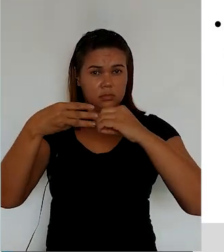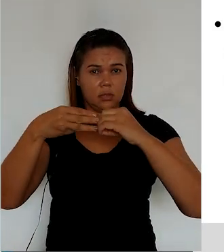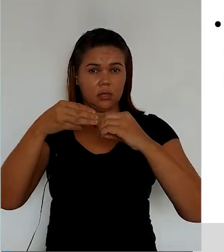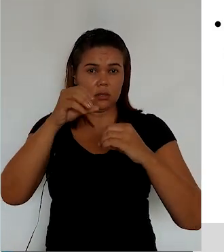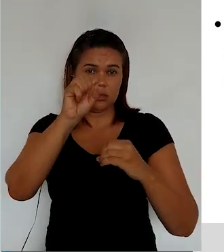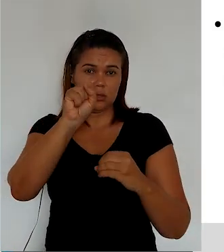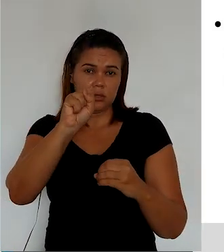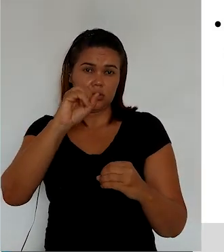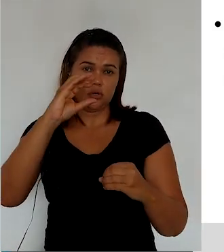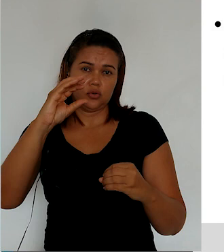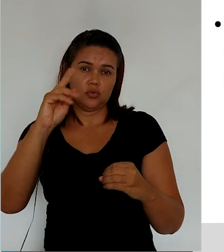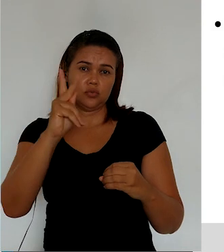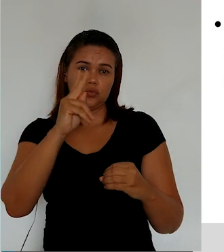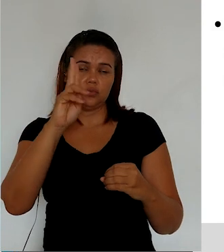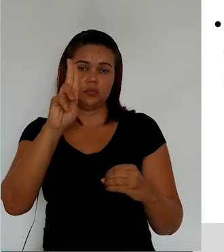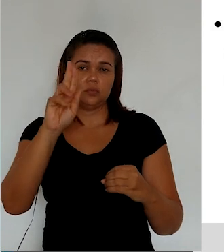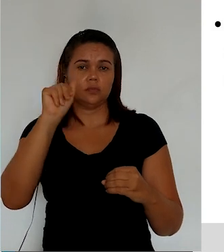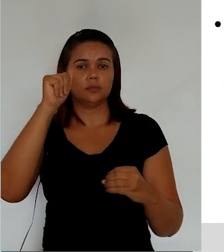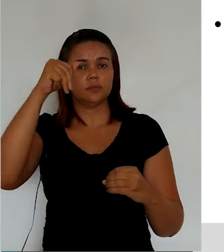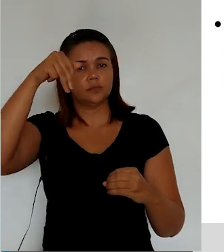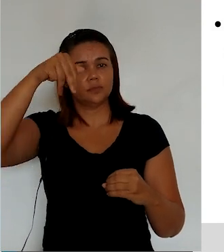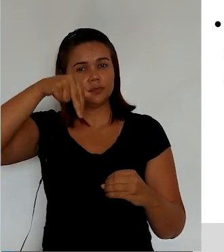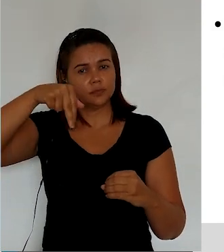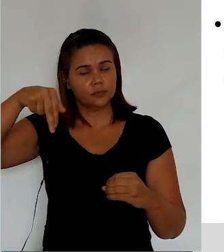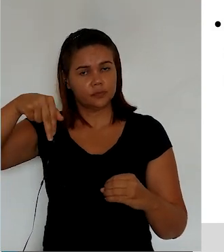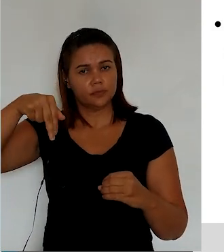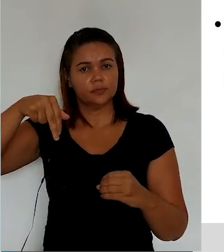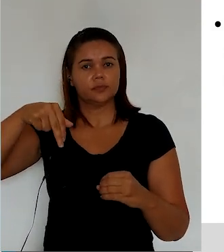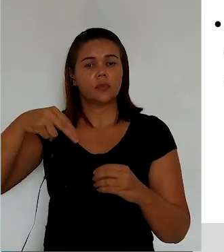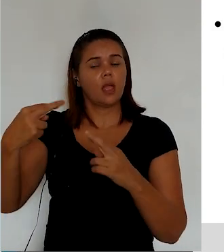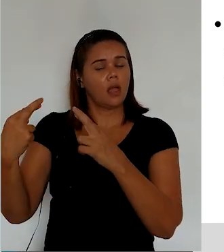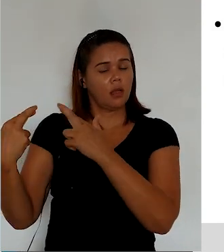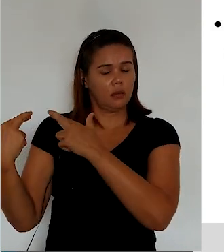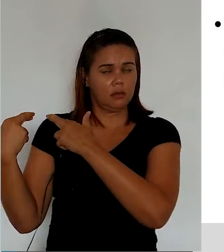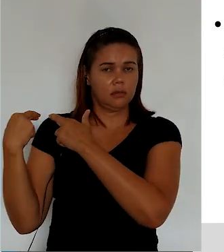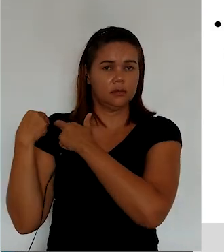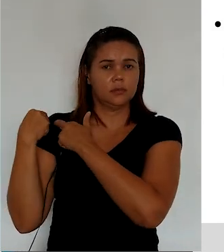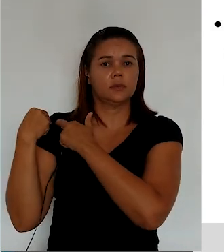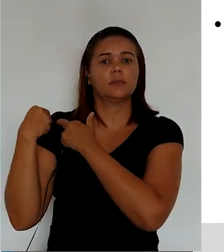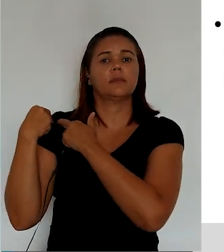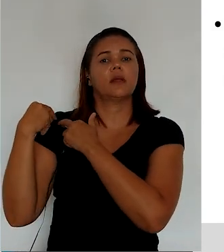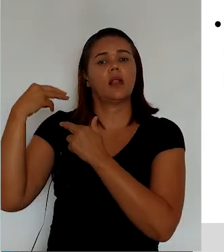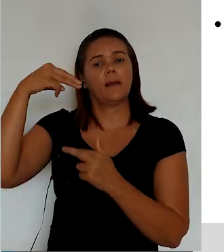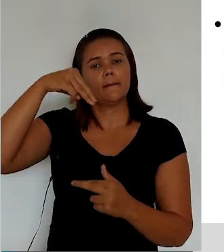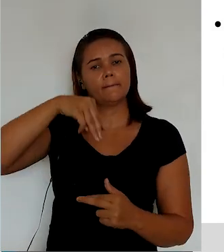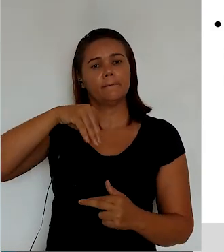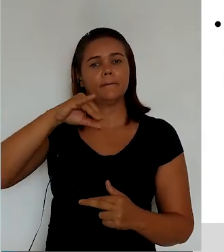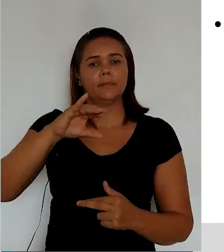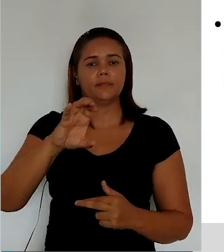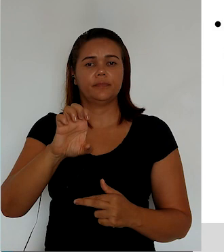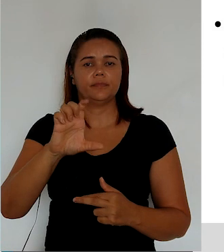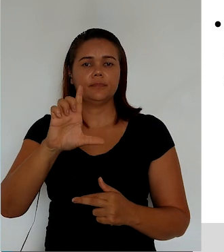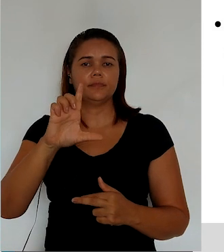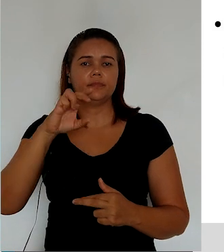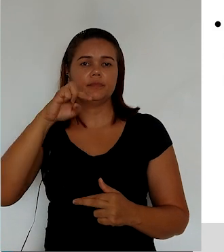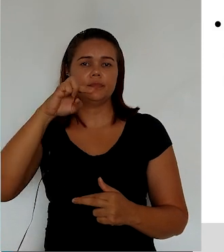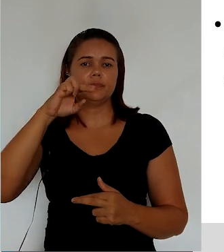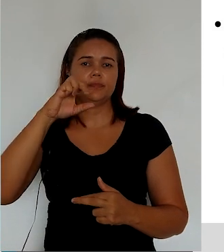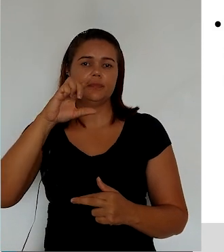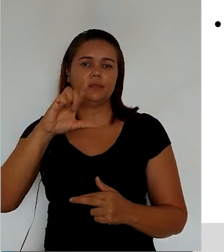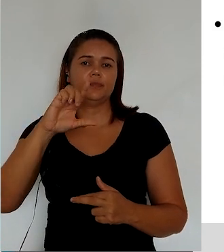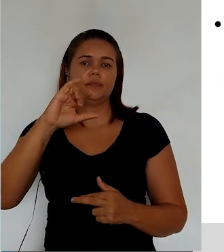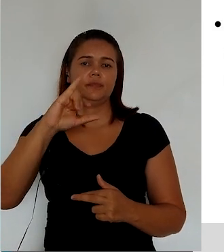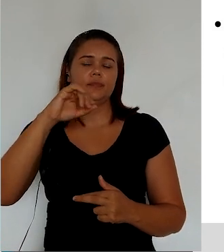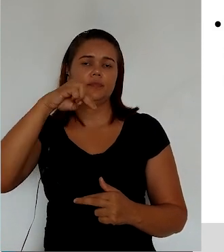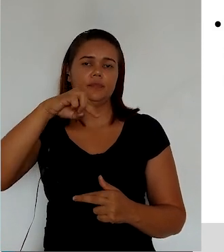E as células de Schwann são as responsáveis pela